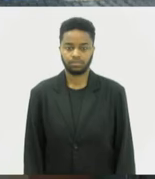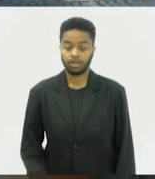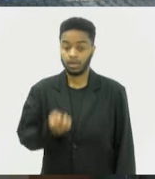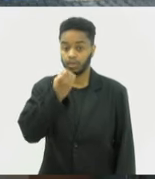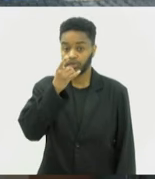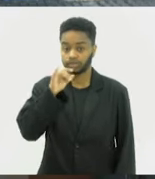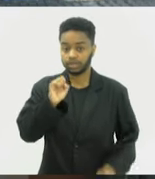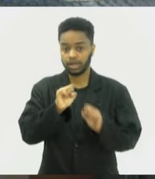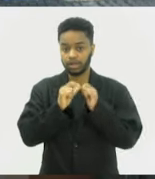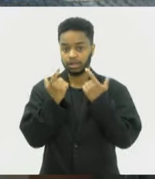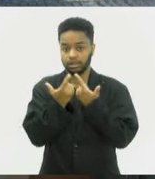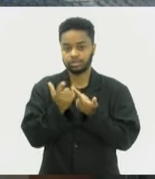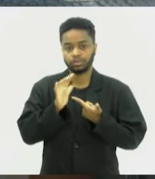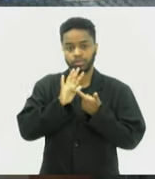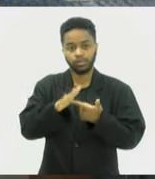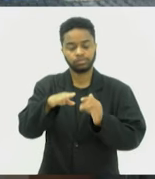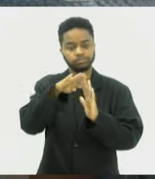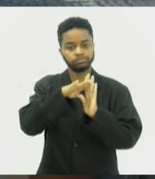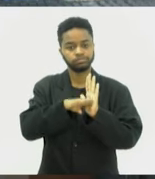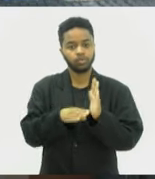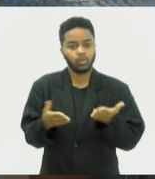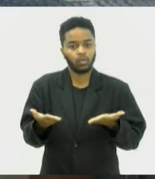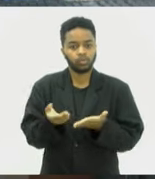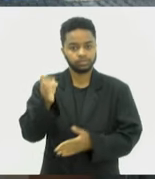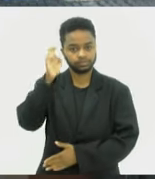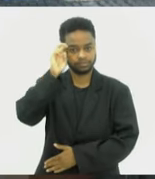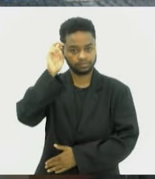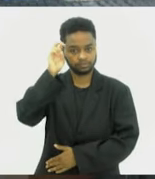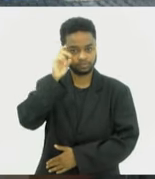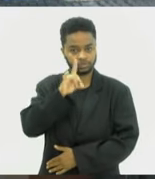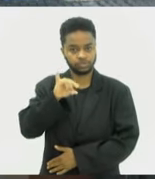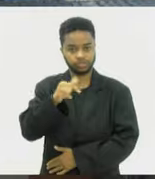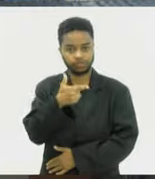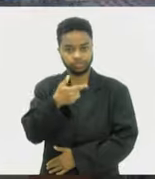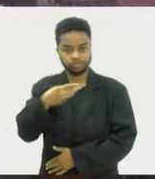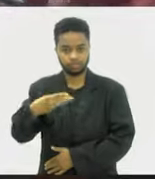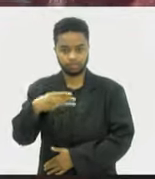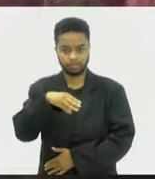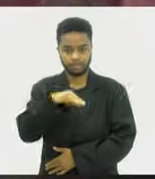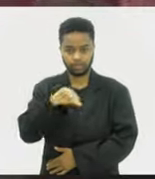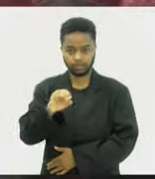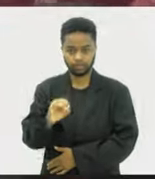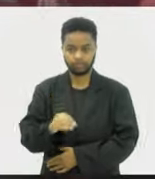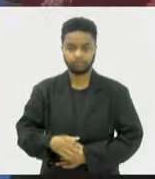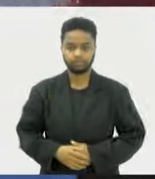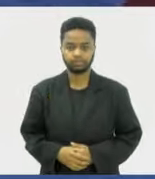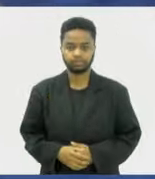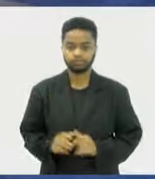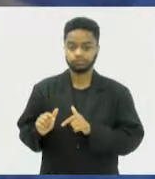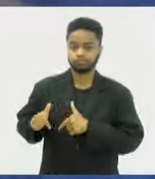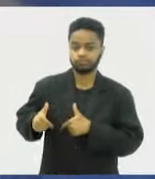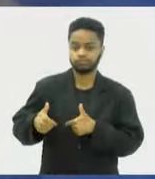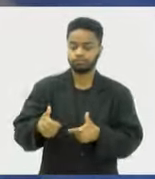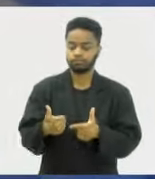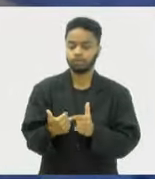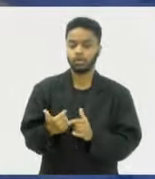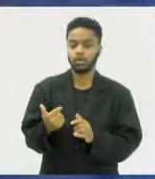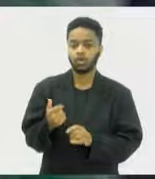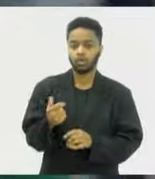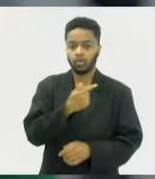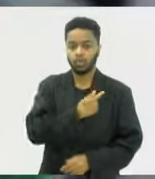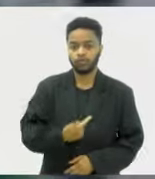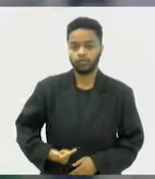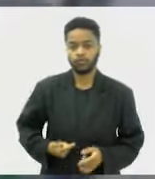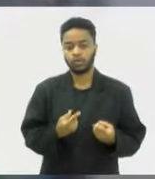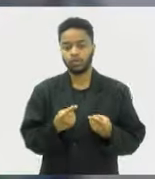O Bom Dia Alerj traz os seguintes destaques nesta quinta-feira, 23 de maio. Força-tarefa do governo combate o